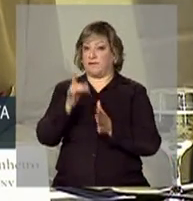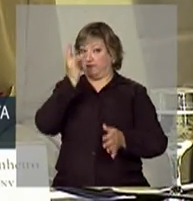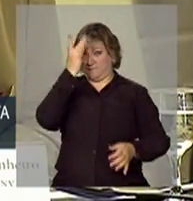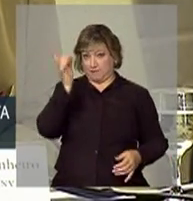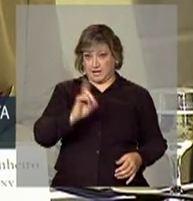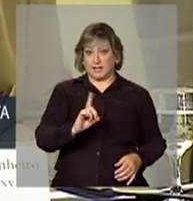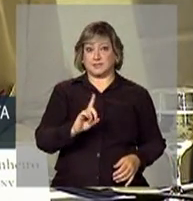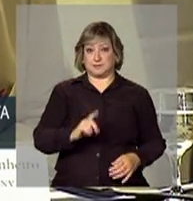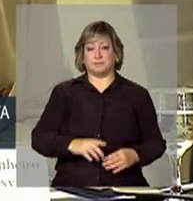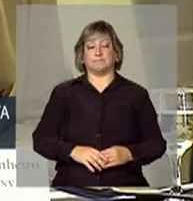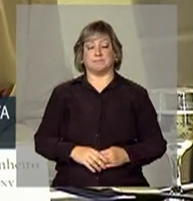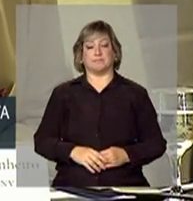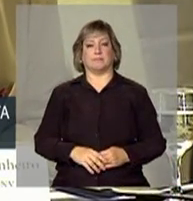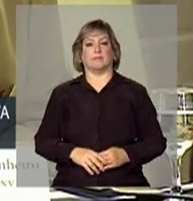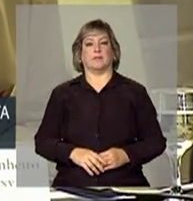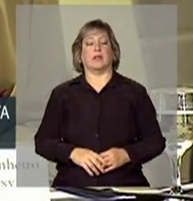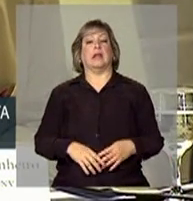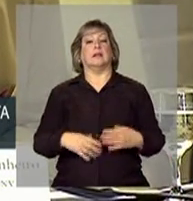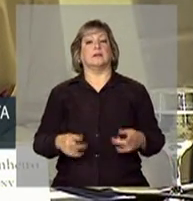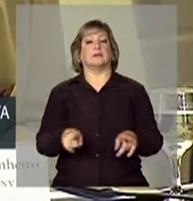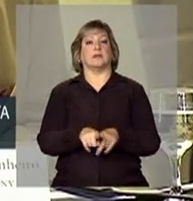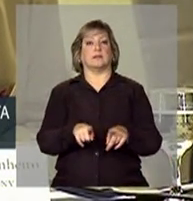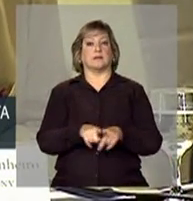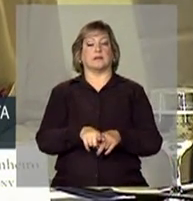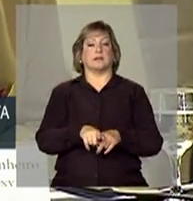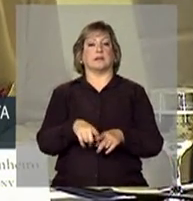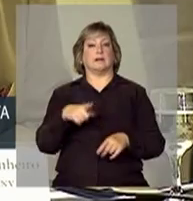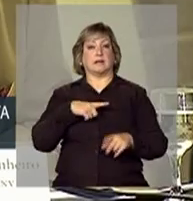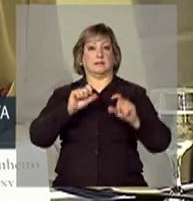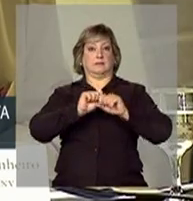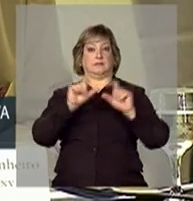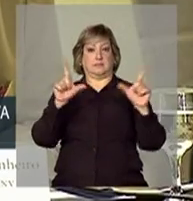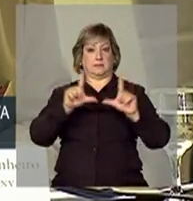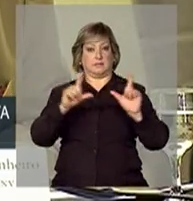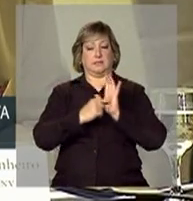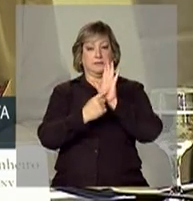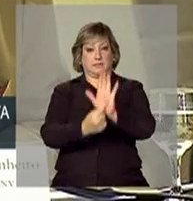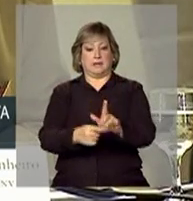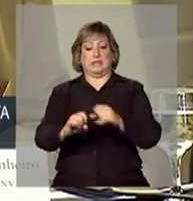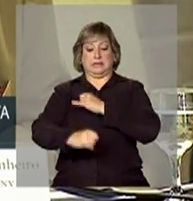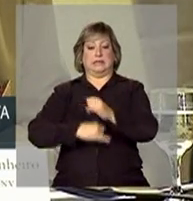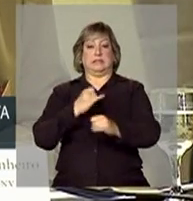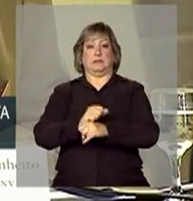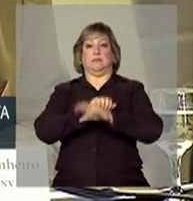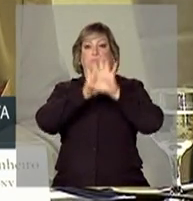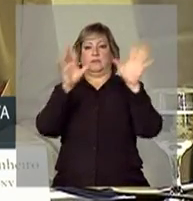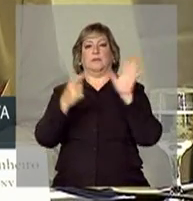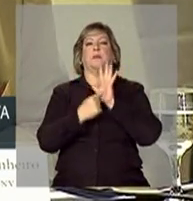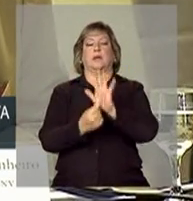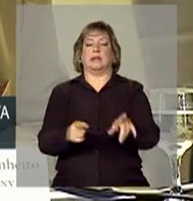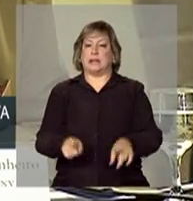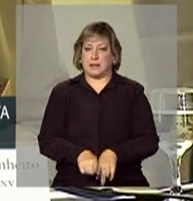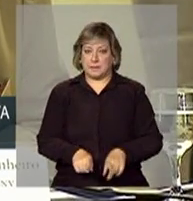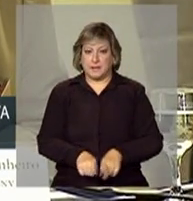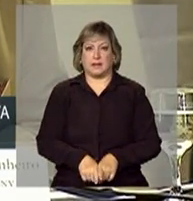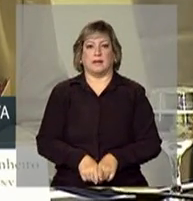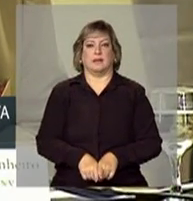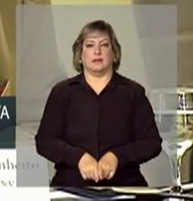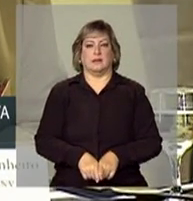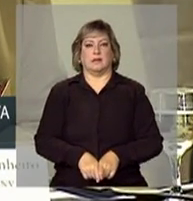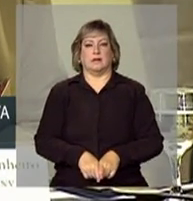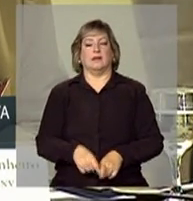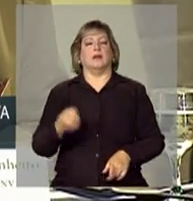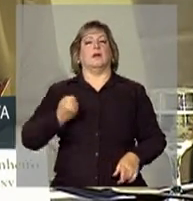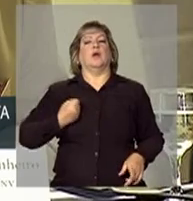fácil. Inclusive com transmissão simultânea por televisão e internet para assegurar mais ampla transparência e publicidade. Em termos de